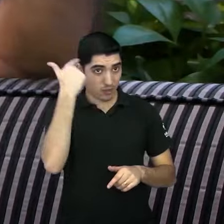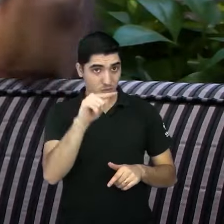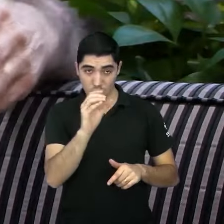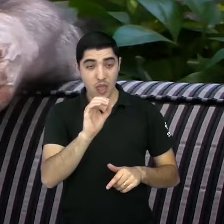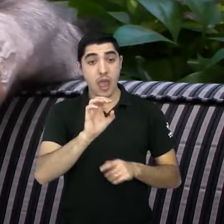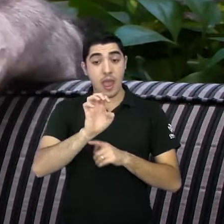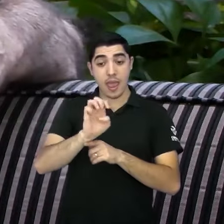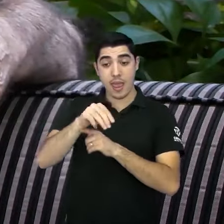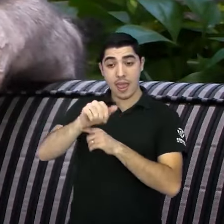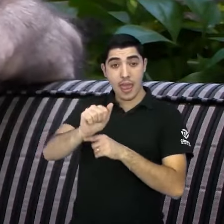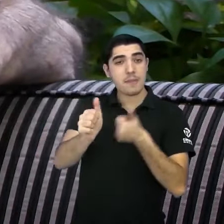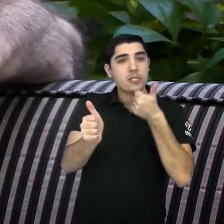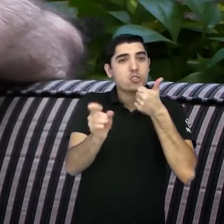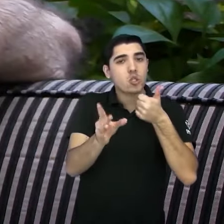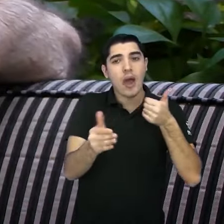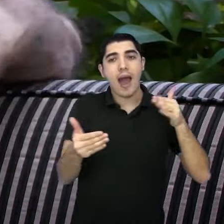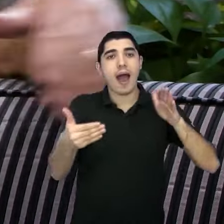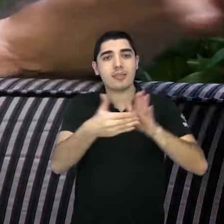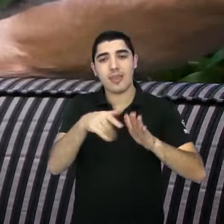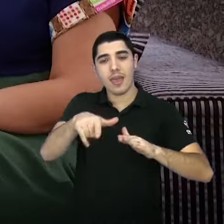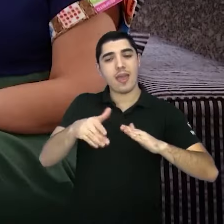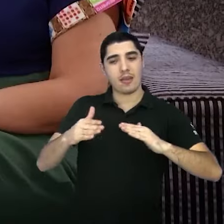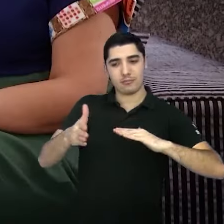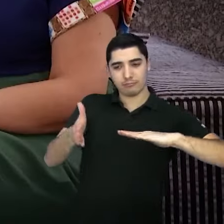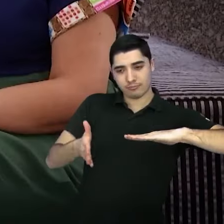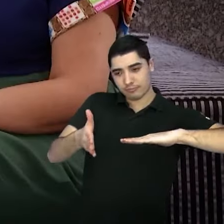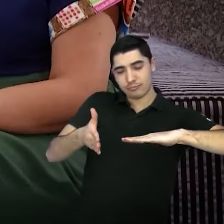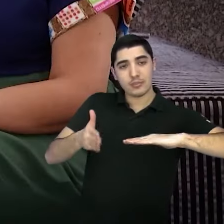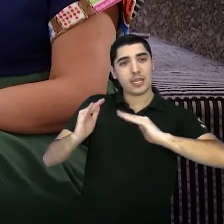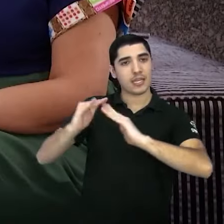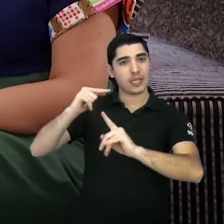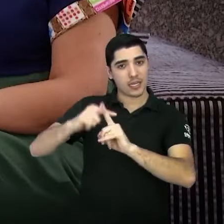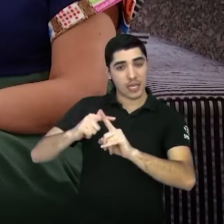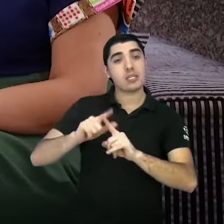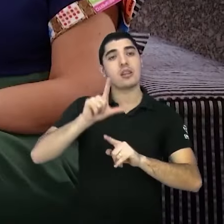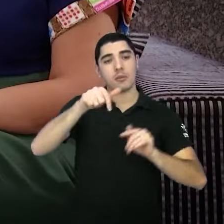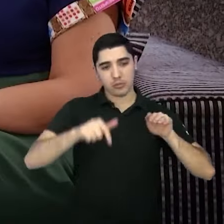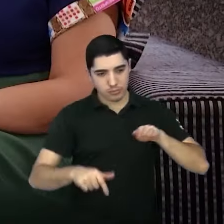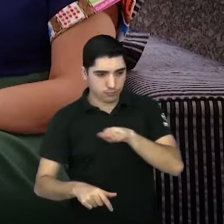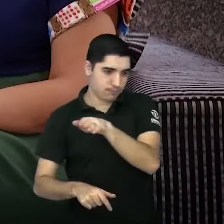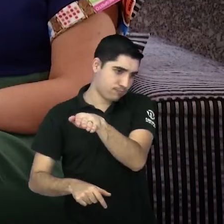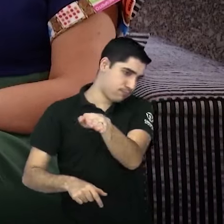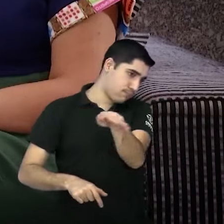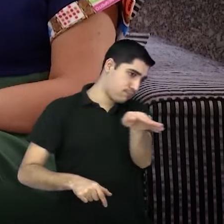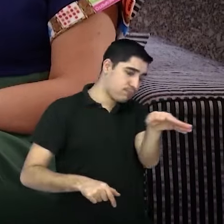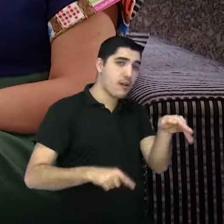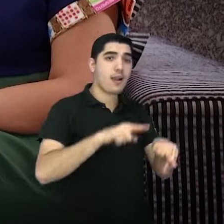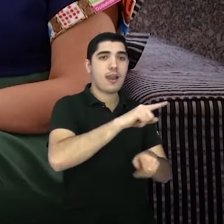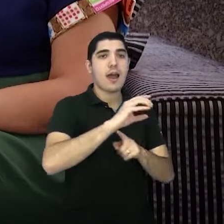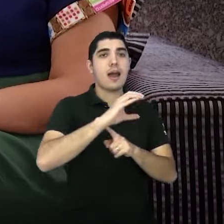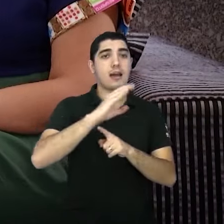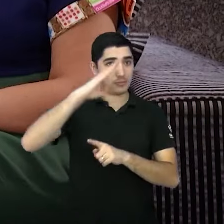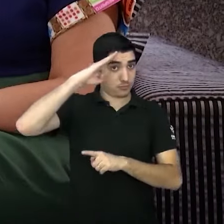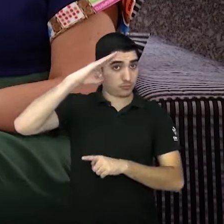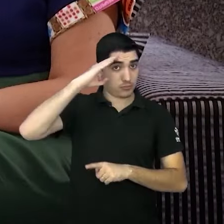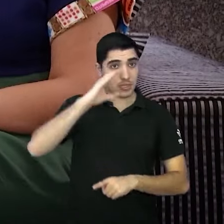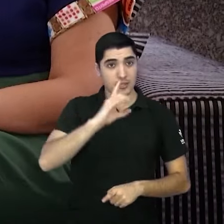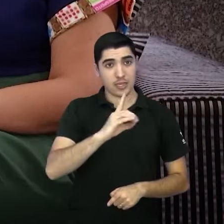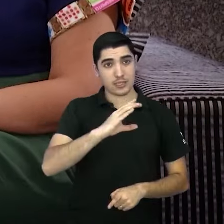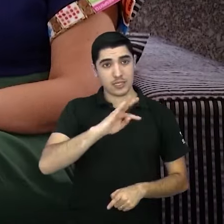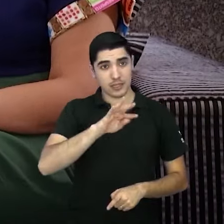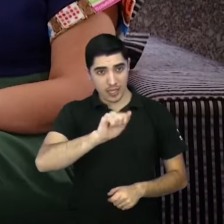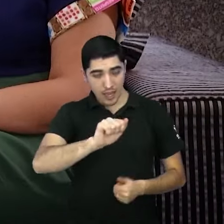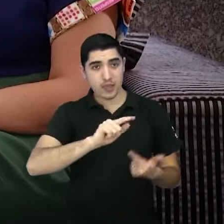ali da Vila Ema terminava na igrejinha. Aí ele dava a volta, aí ele ia para o CTA, aí do CTA